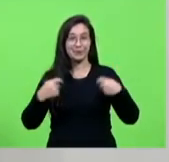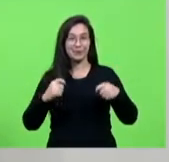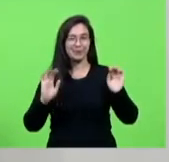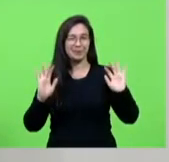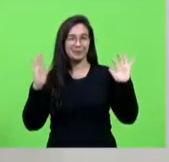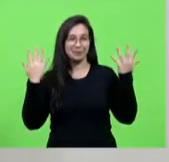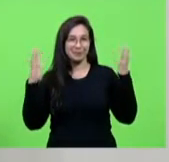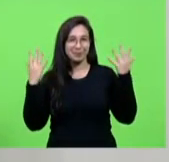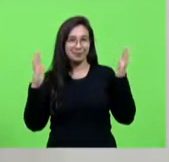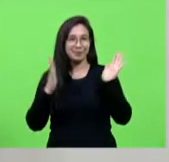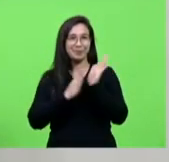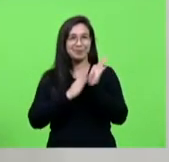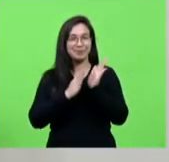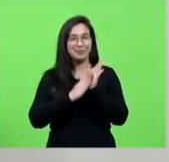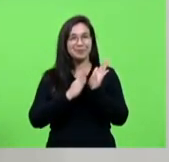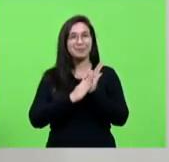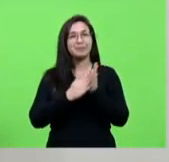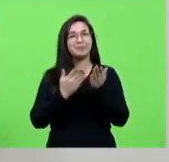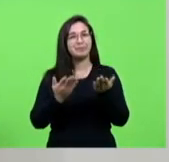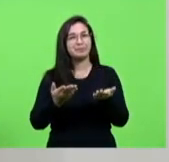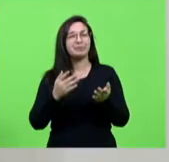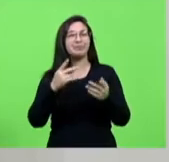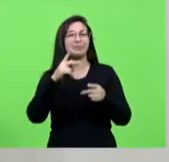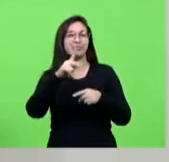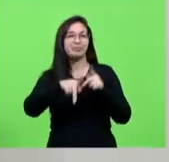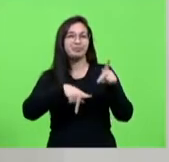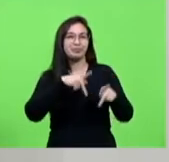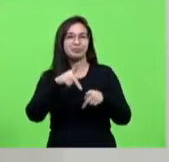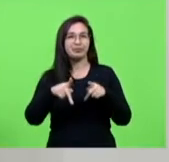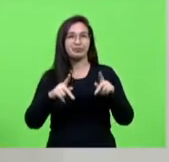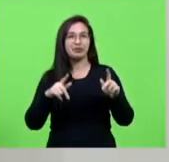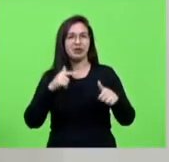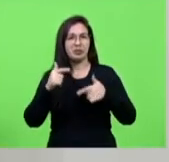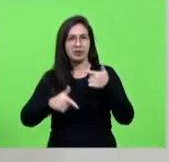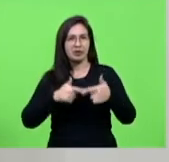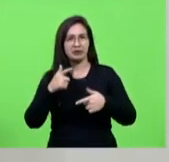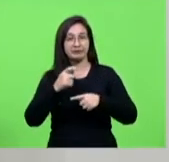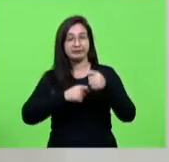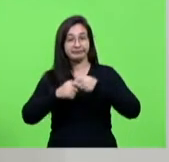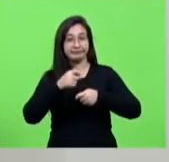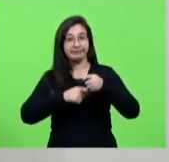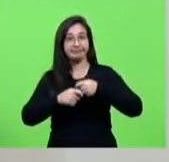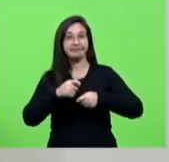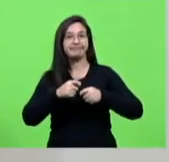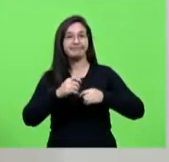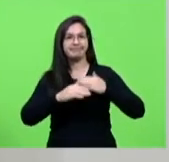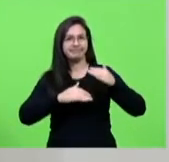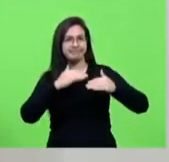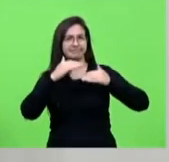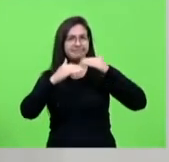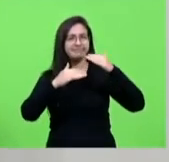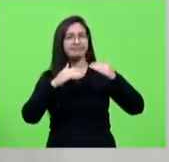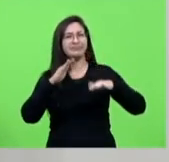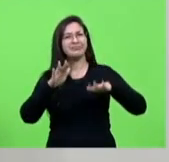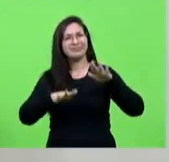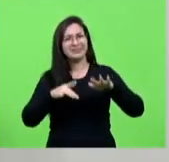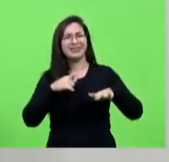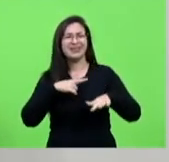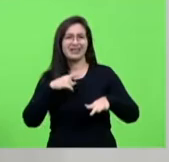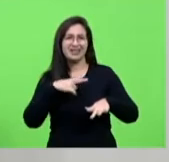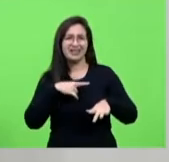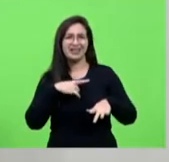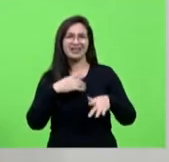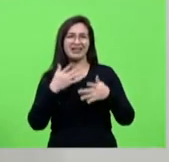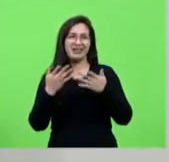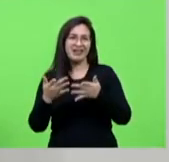estado de um povo pujante, trabalhador, onde a nossa economia está aquecida, mesmo que algumas atividades venham sofrendo as consequências